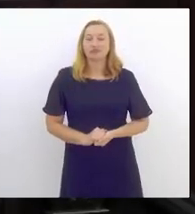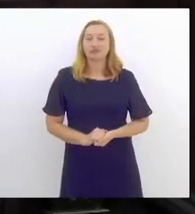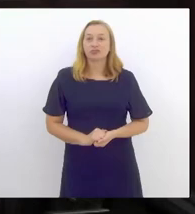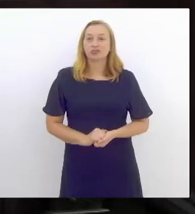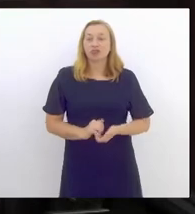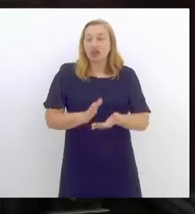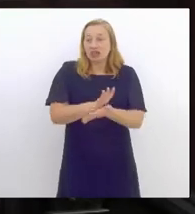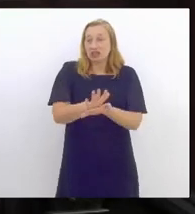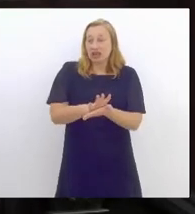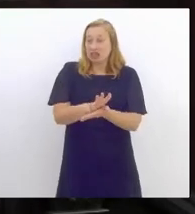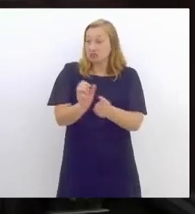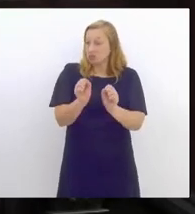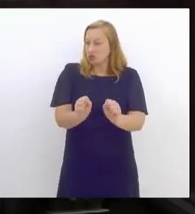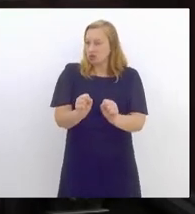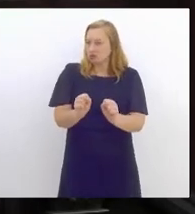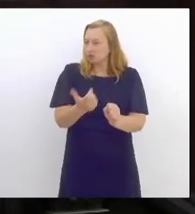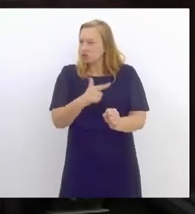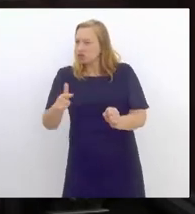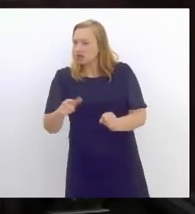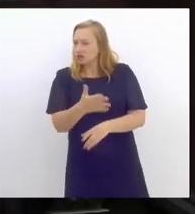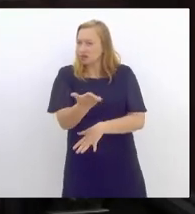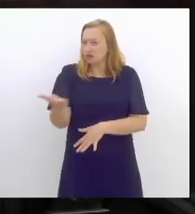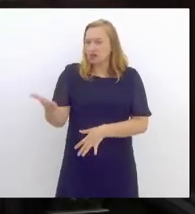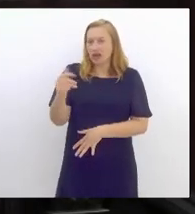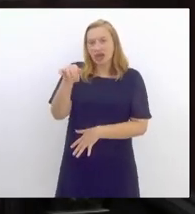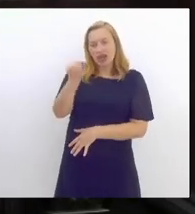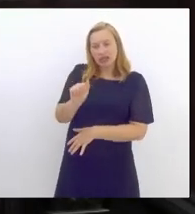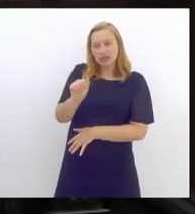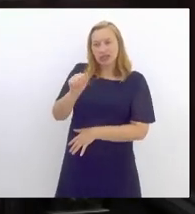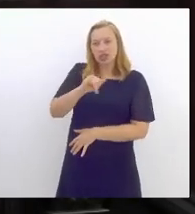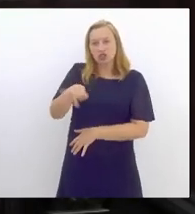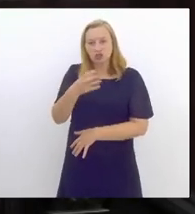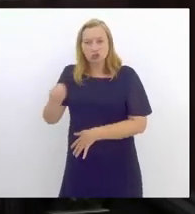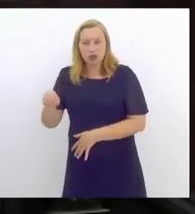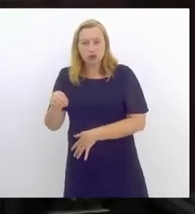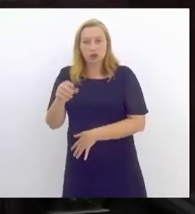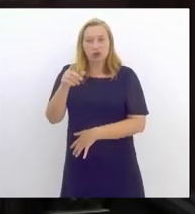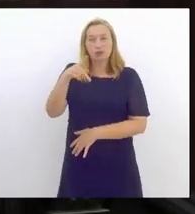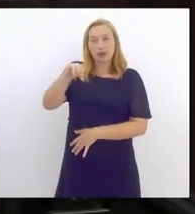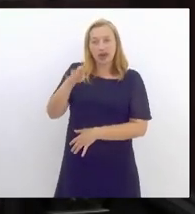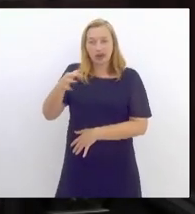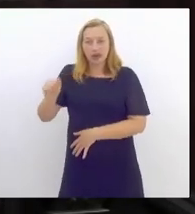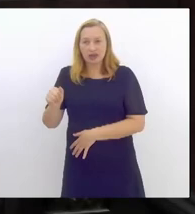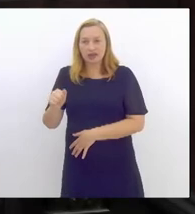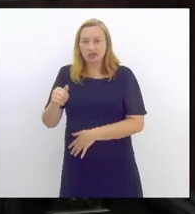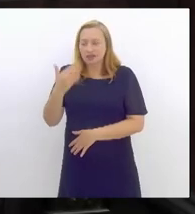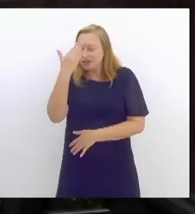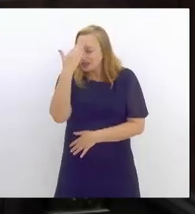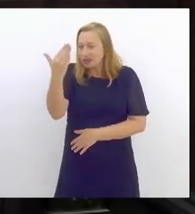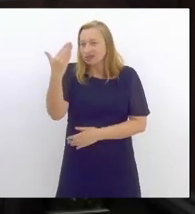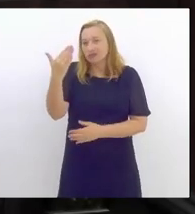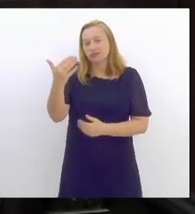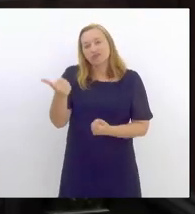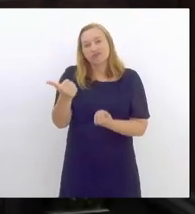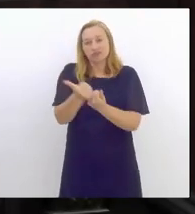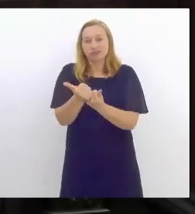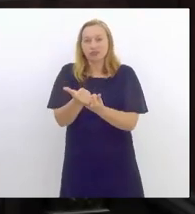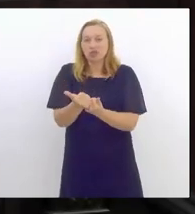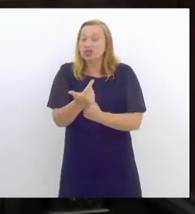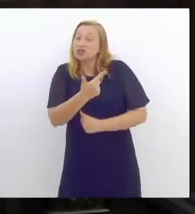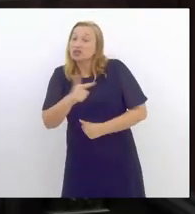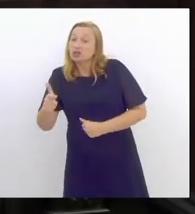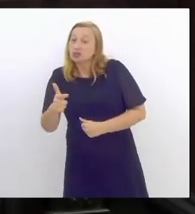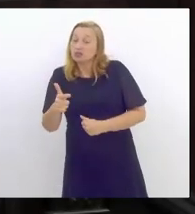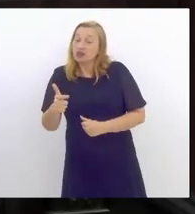sem vocês. Analine, João Pedro e Maria Eduarda, minha gratidão pelo apoio. Sem vocês,